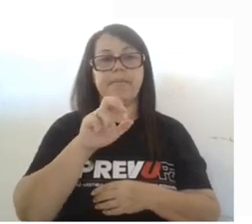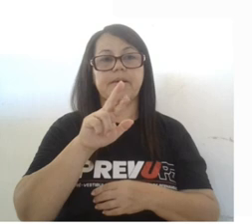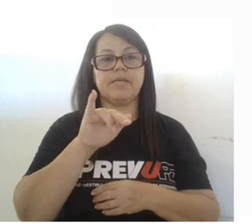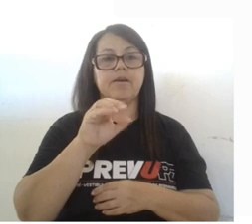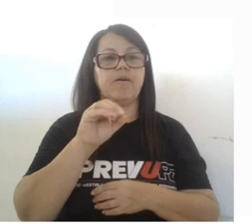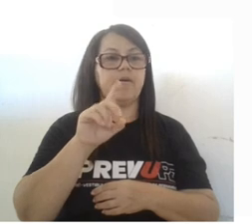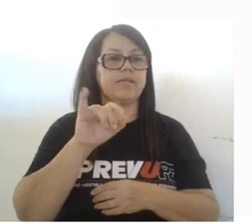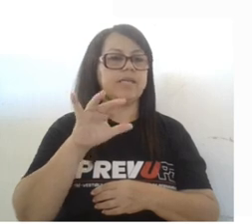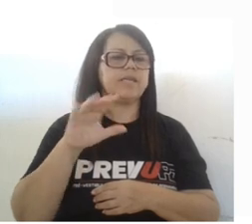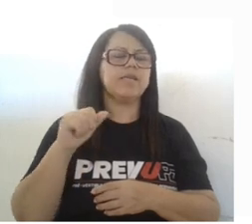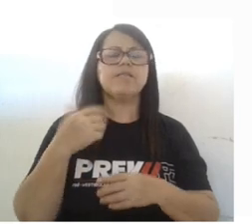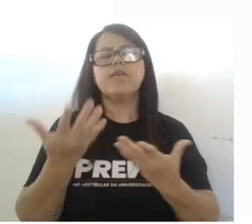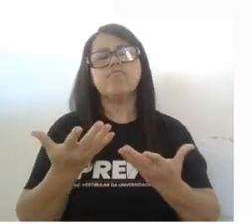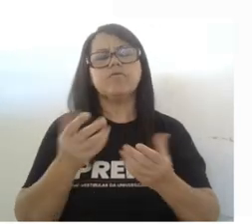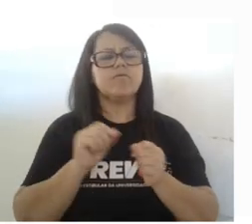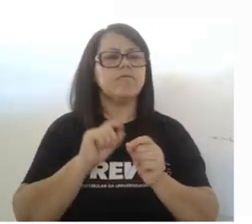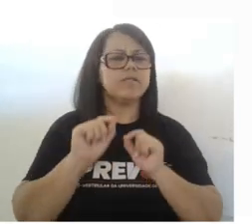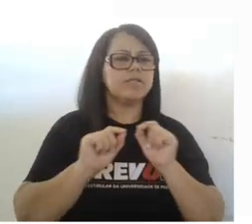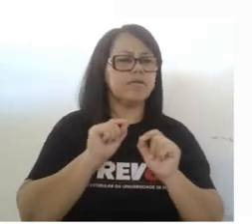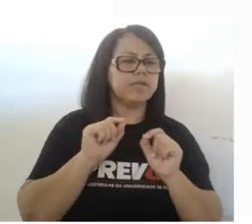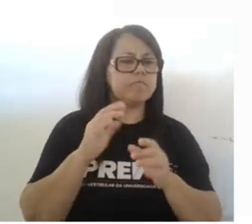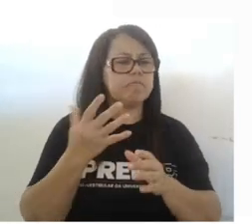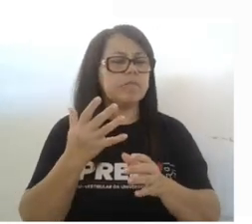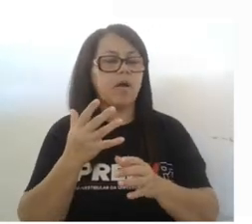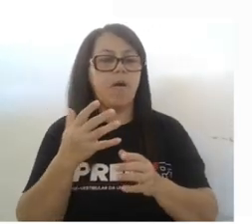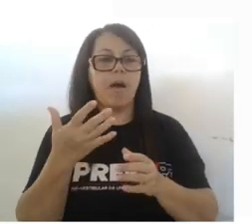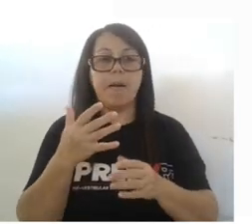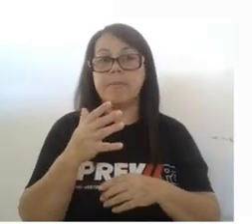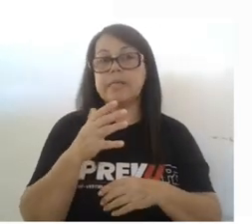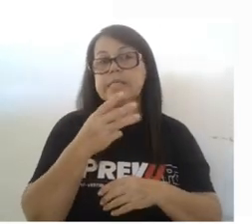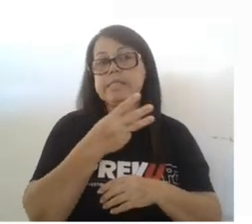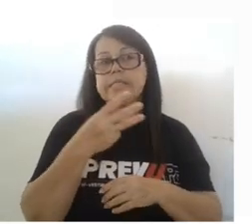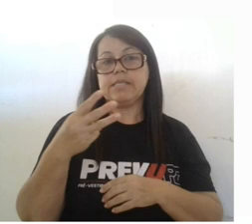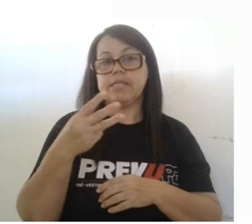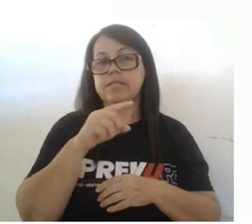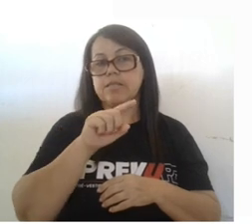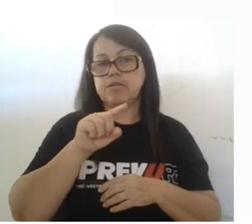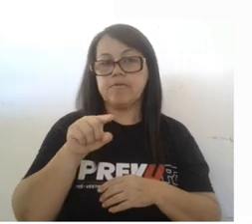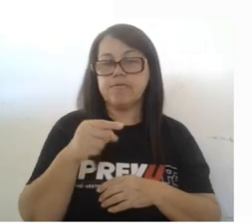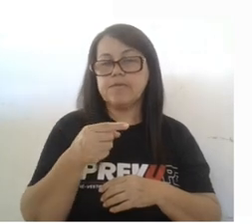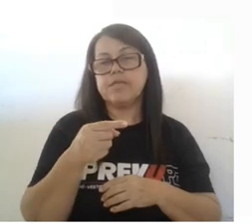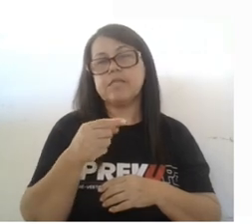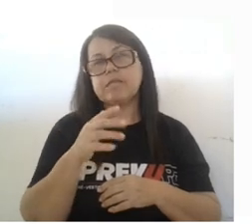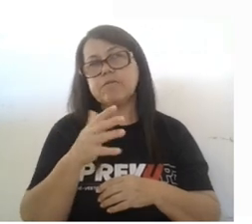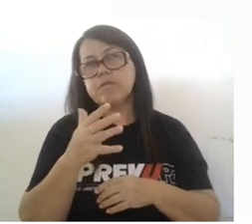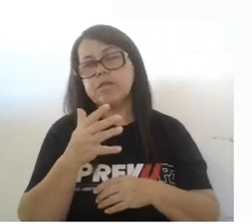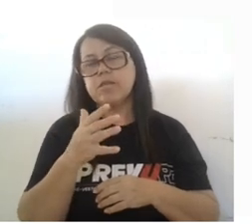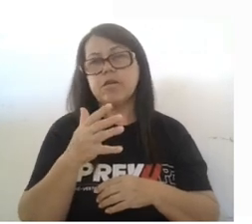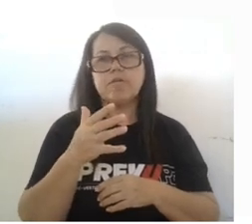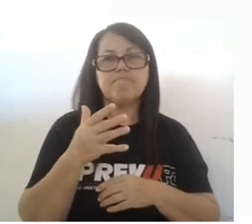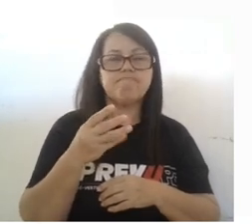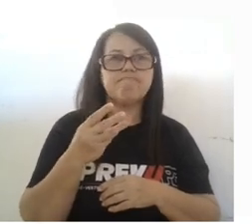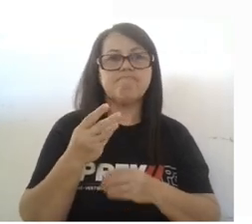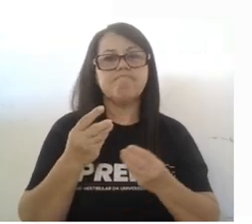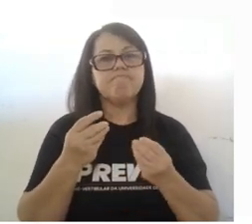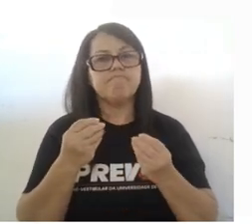com aproximação. Isso daqui vai ser aproximadamente 33, vamos aproximar para uma casa só,